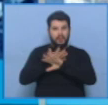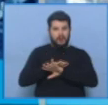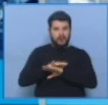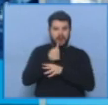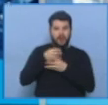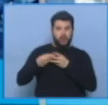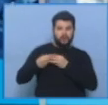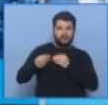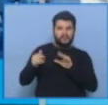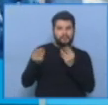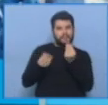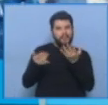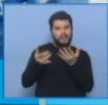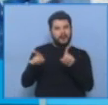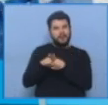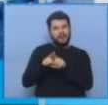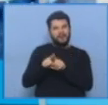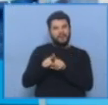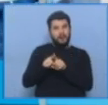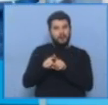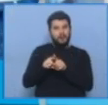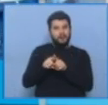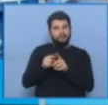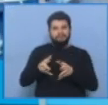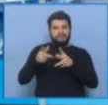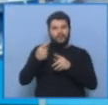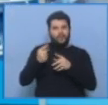essa realidade de uma forma que foi muito imatura,